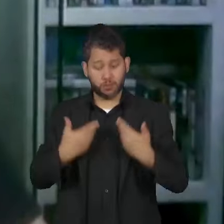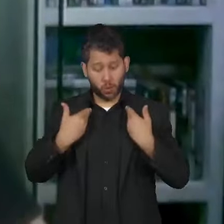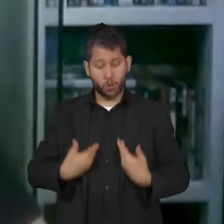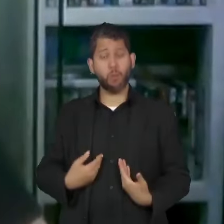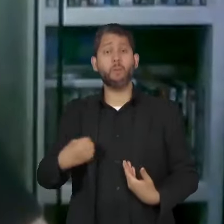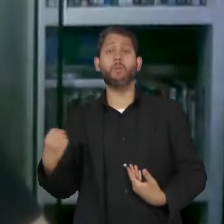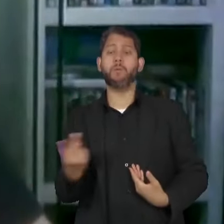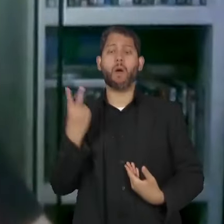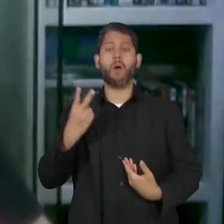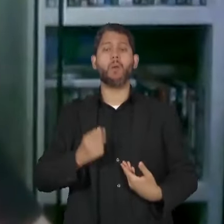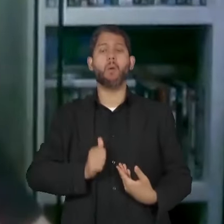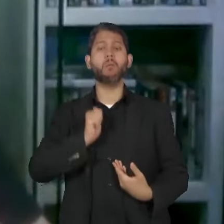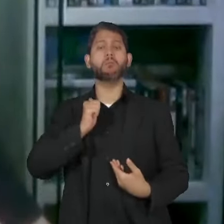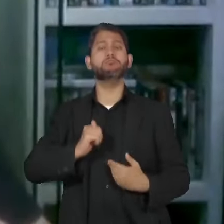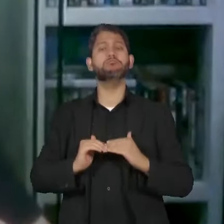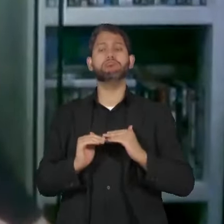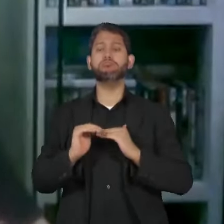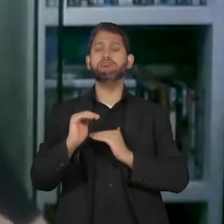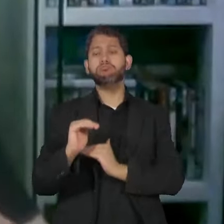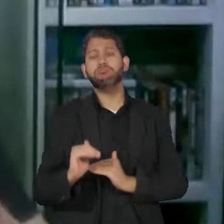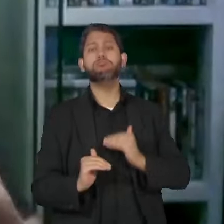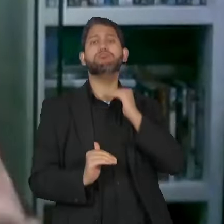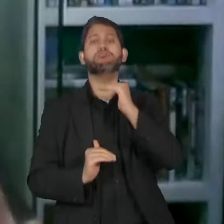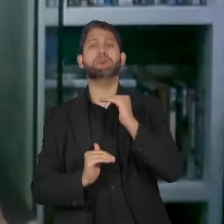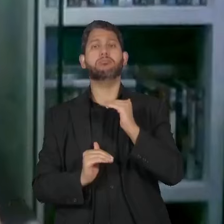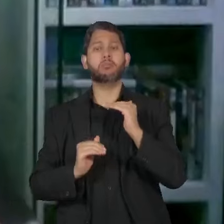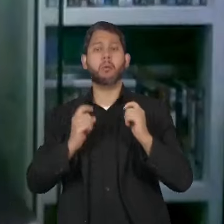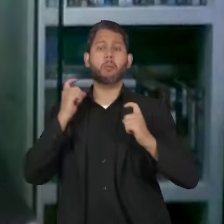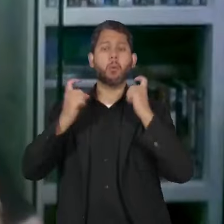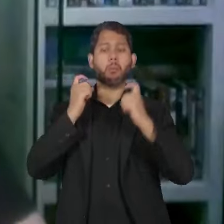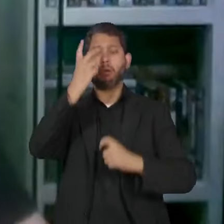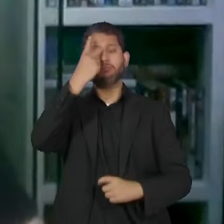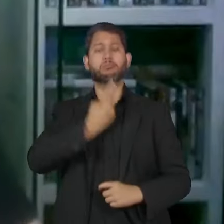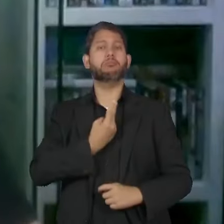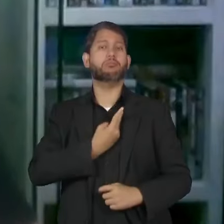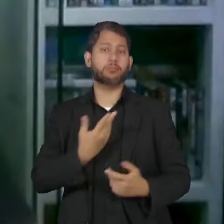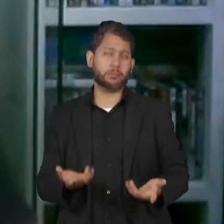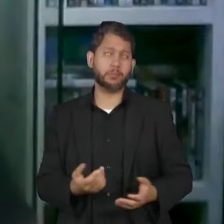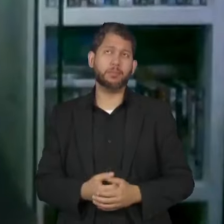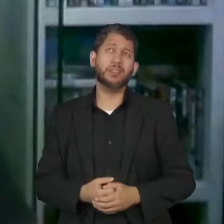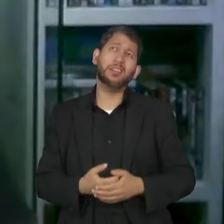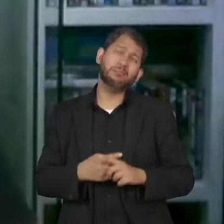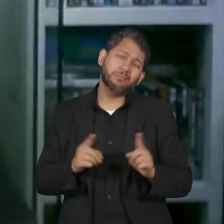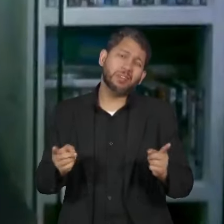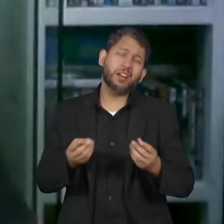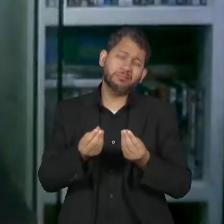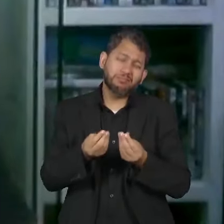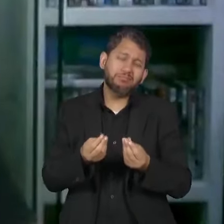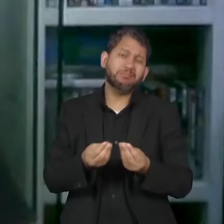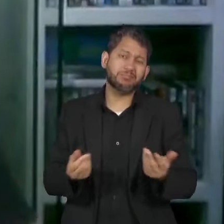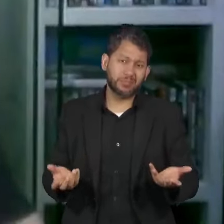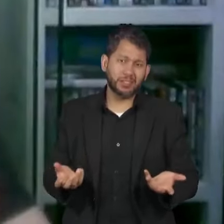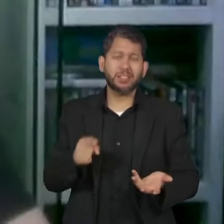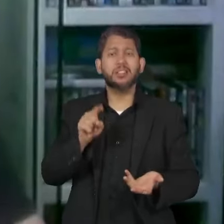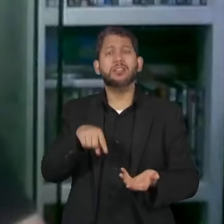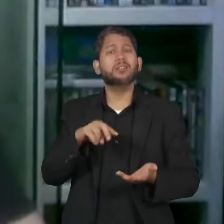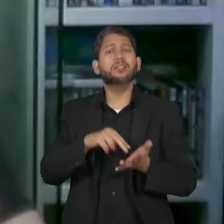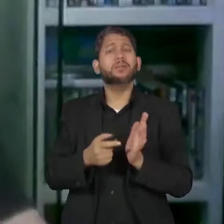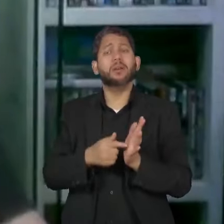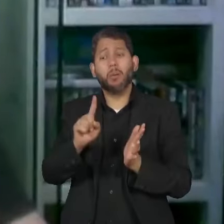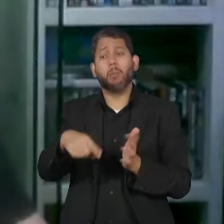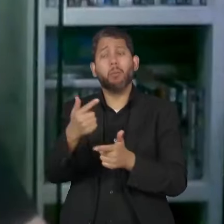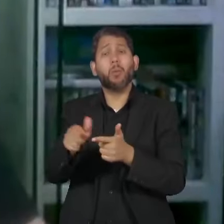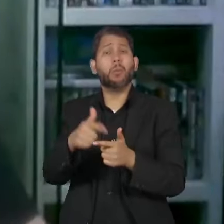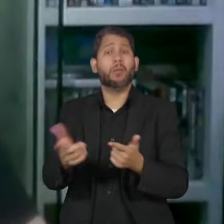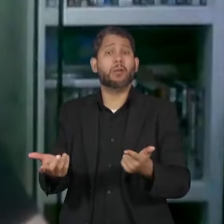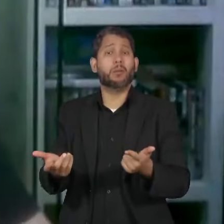autovalorização, numa ideia de uma certa preocupação individualista. Mas isso é um problema